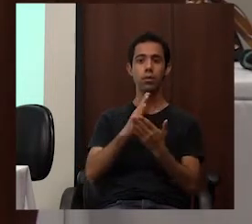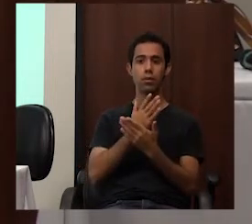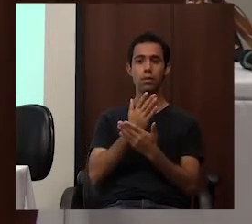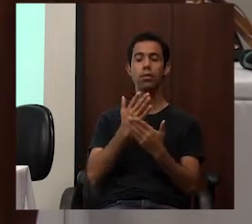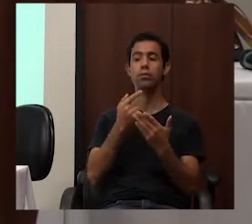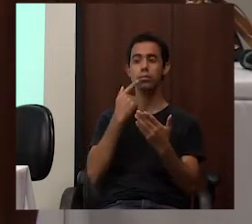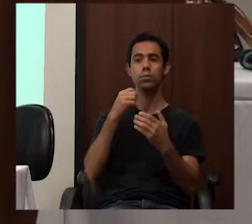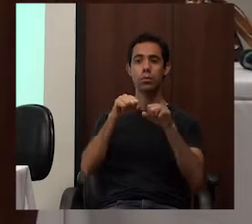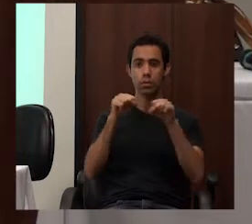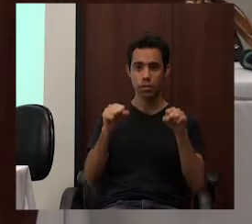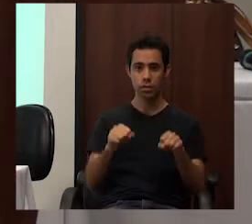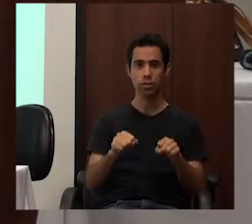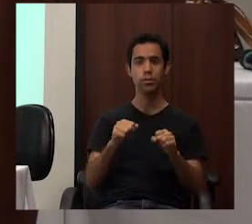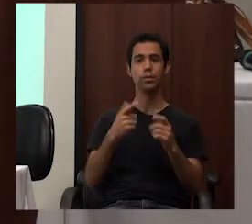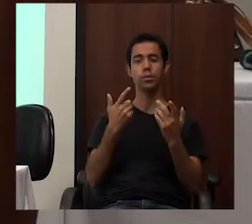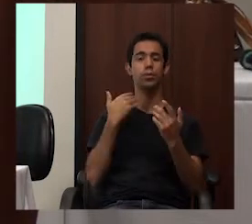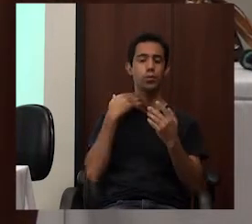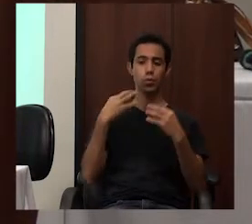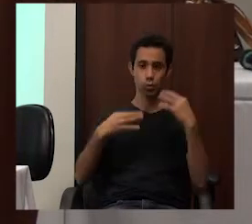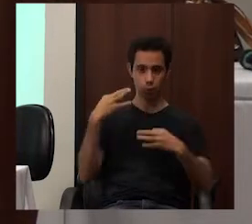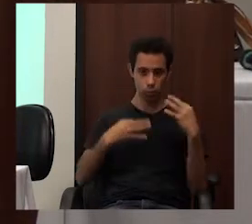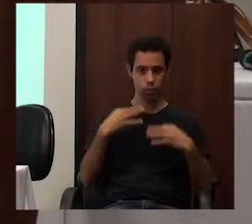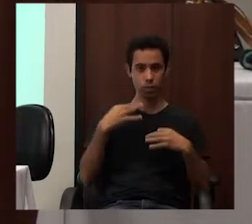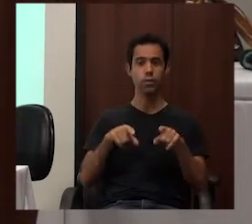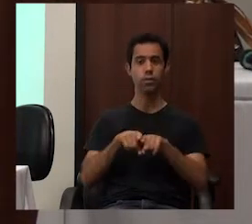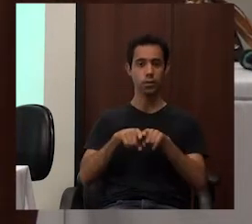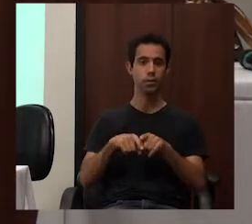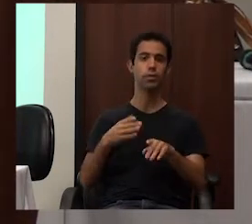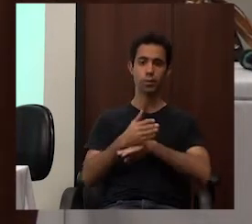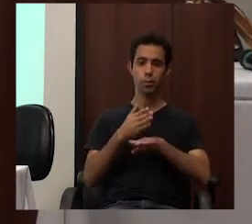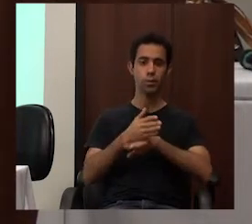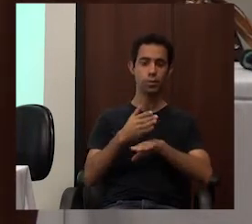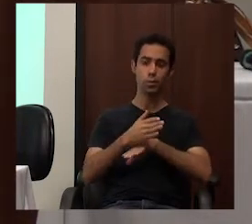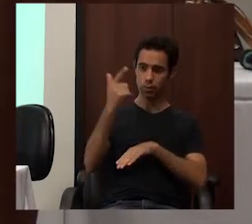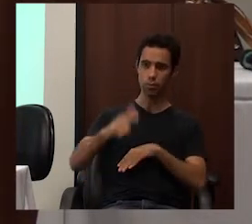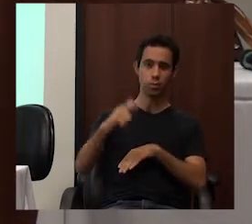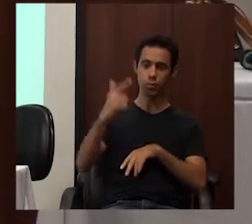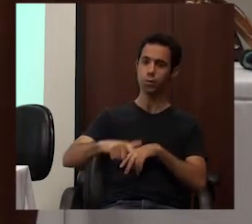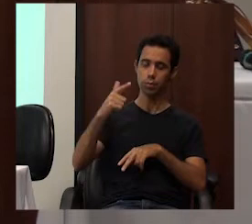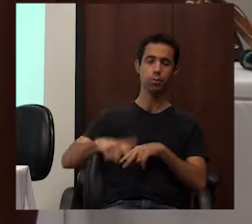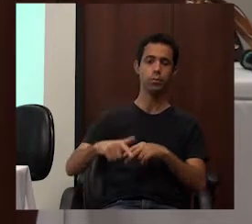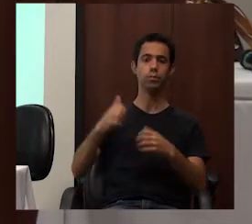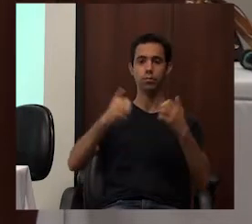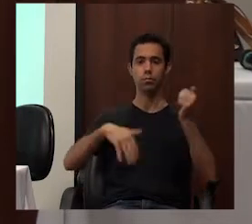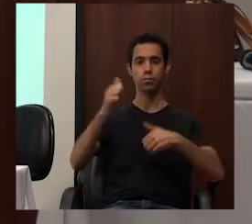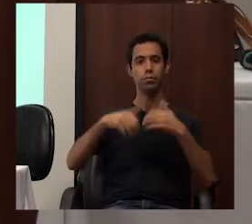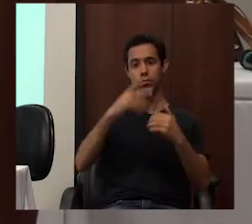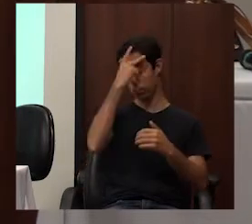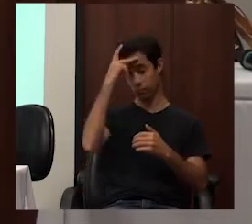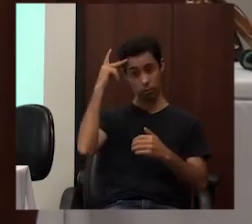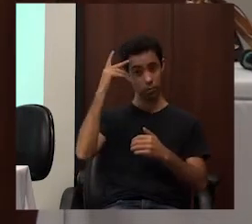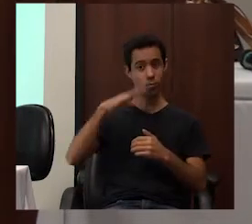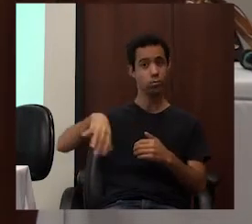deveria ser repetida com alguma frequência, e todas as restrições dessa pessoa em relação